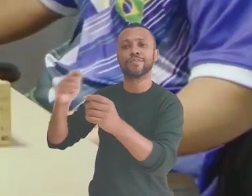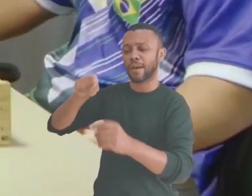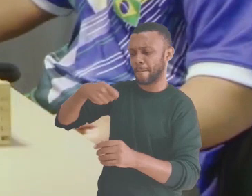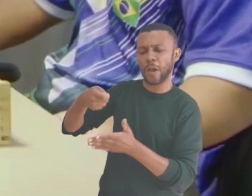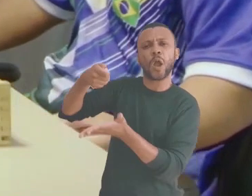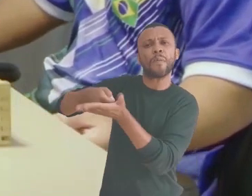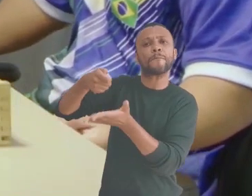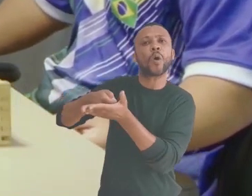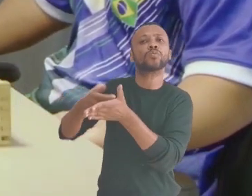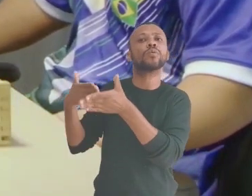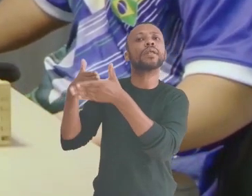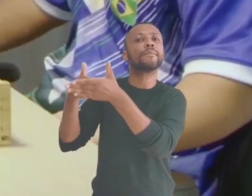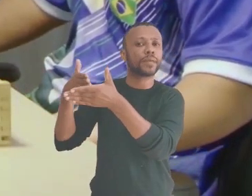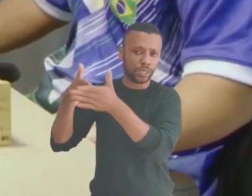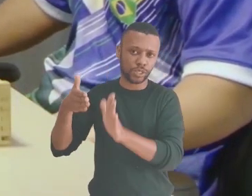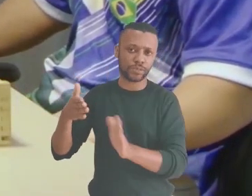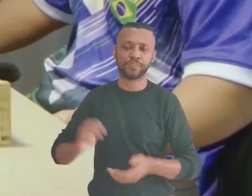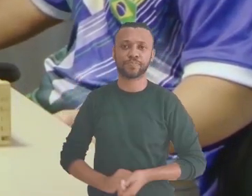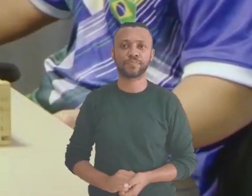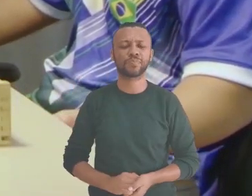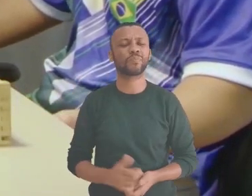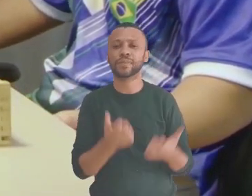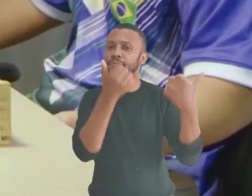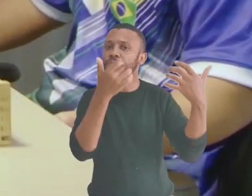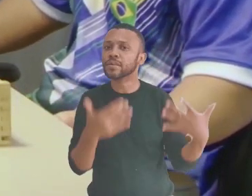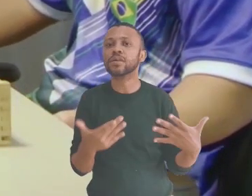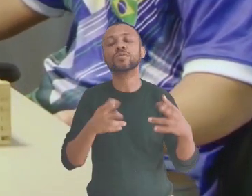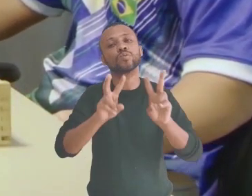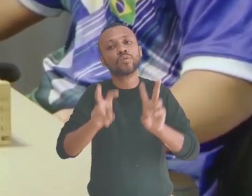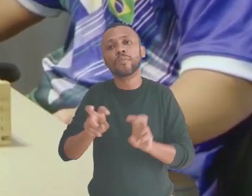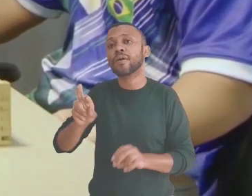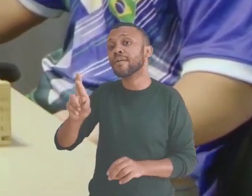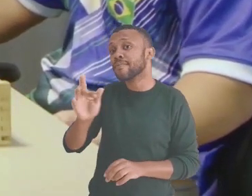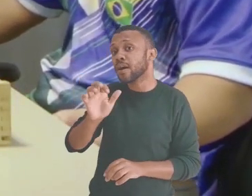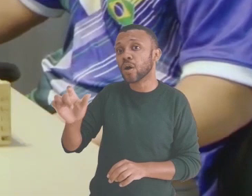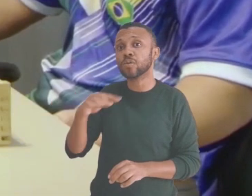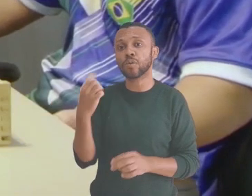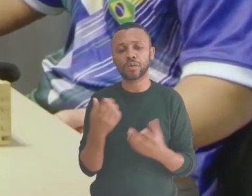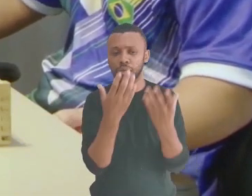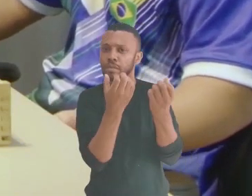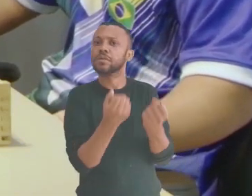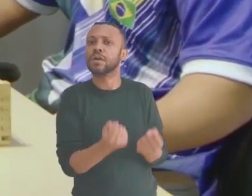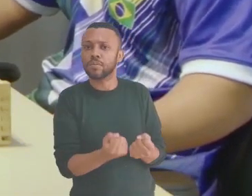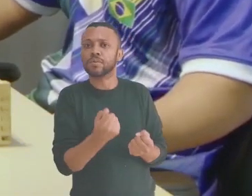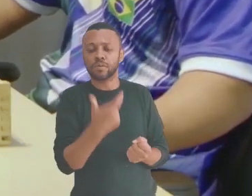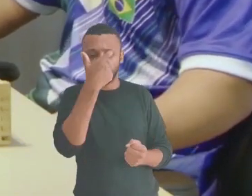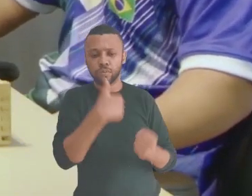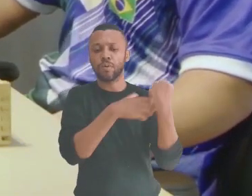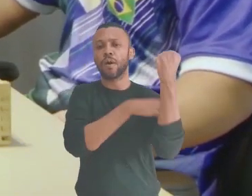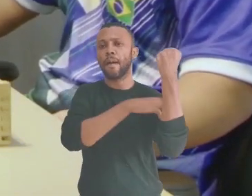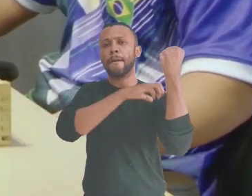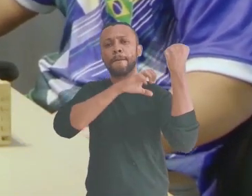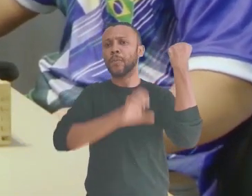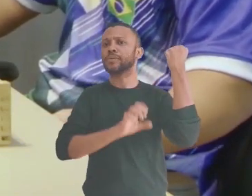a questão do Rafael. Nós aqui nos consideramos empoderados para fazer qualquer coisa. Está aqui o Rafael, que hoje está